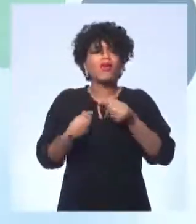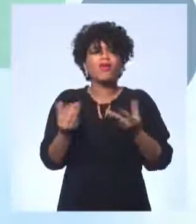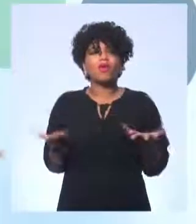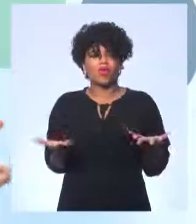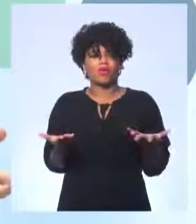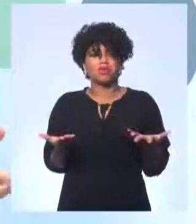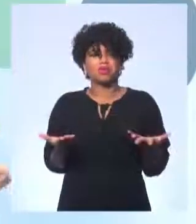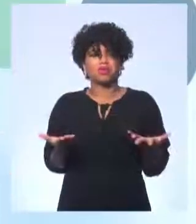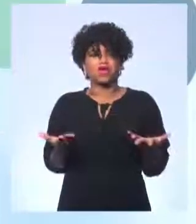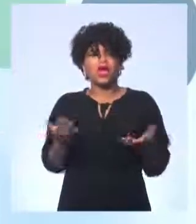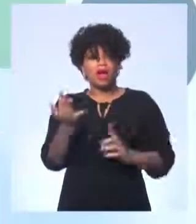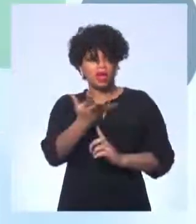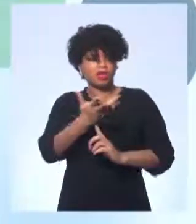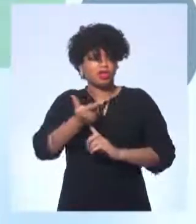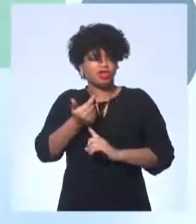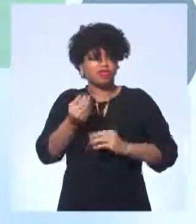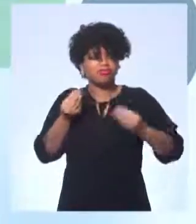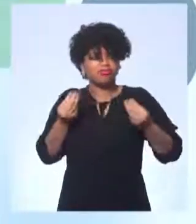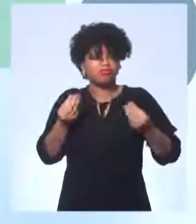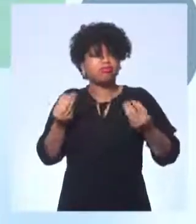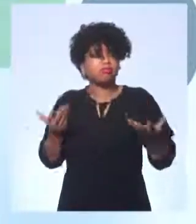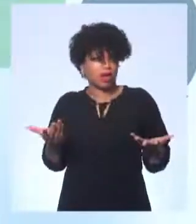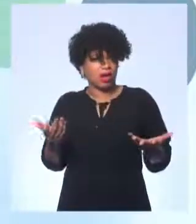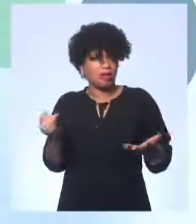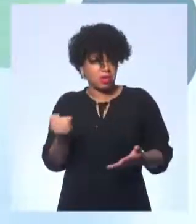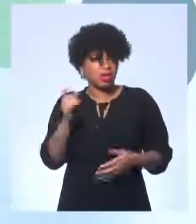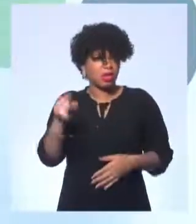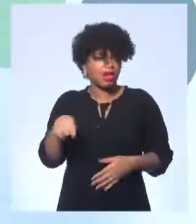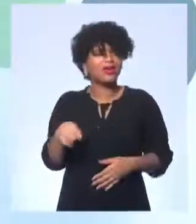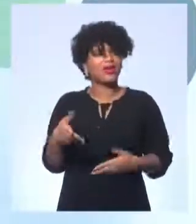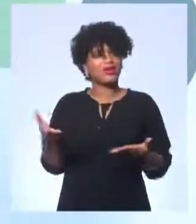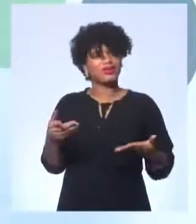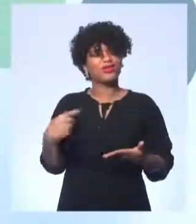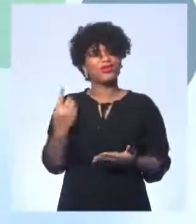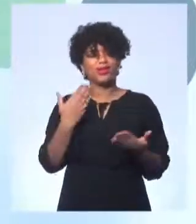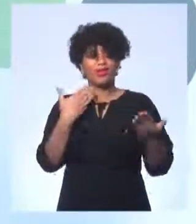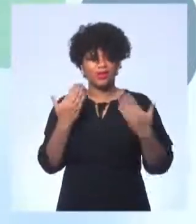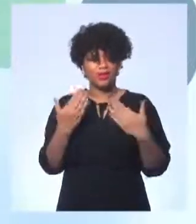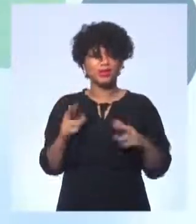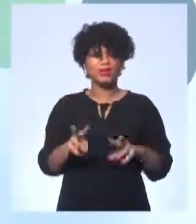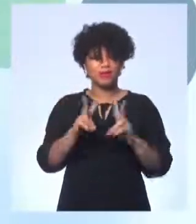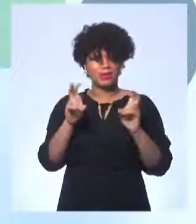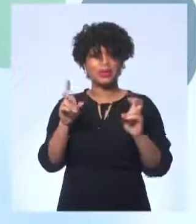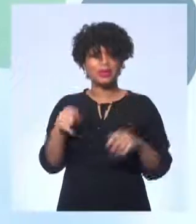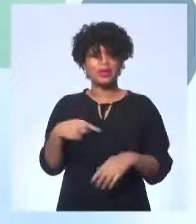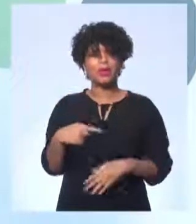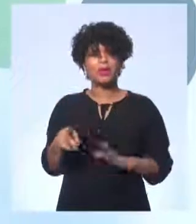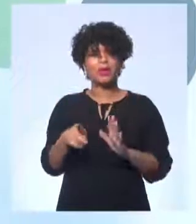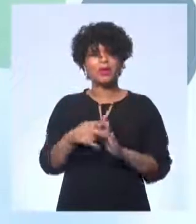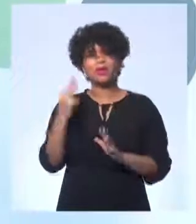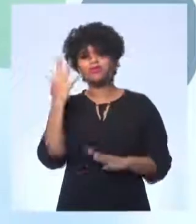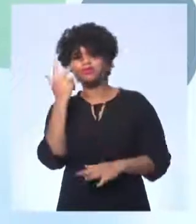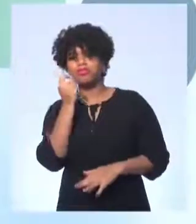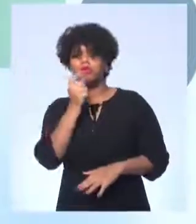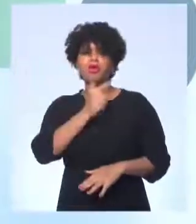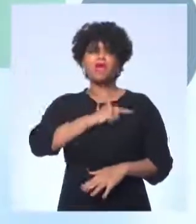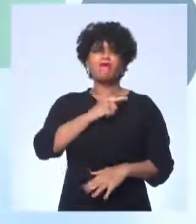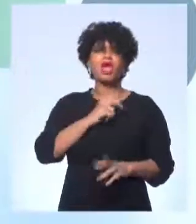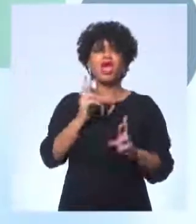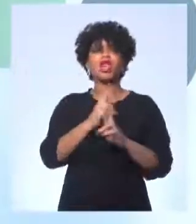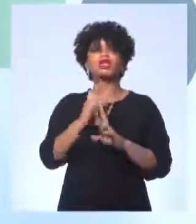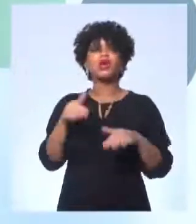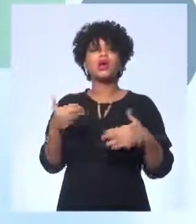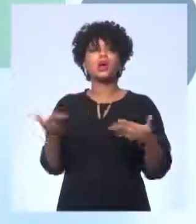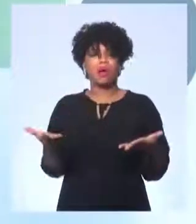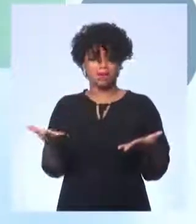para que serve a arte, ou se é que ela serve para alguma coisa. Então, uma das questões da estética em filosofia são os fins,